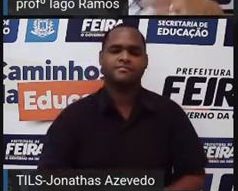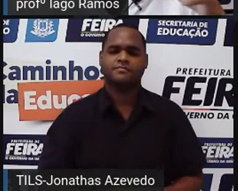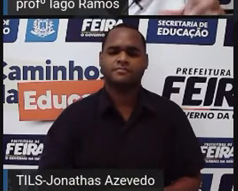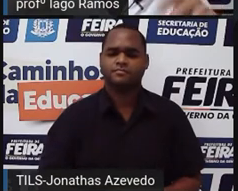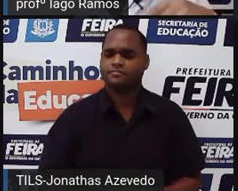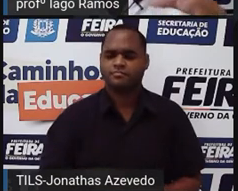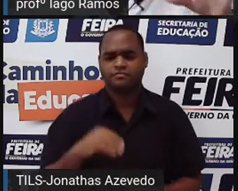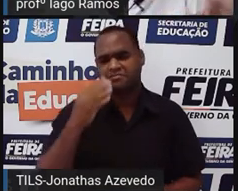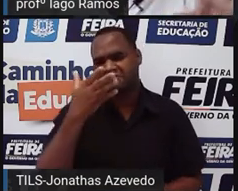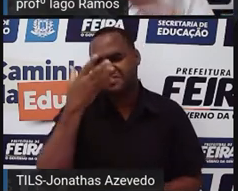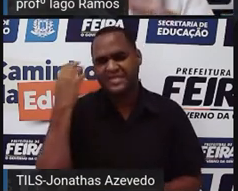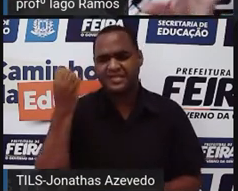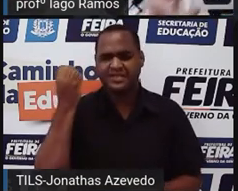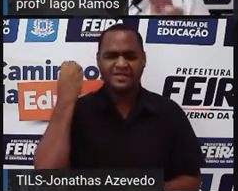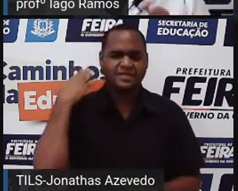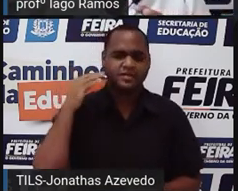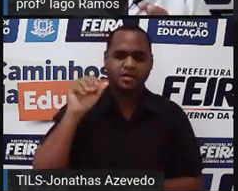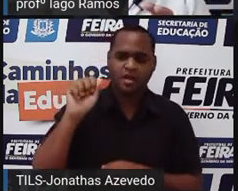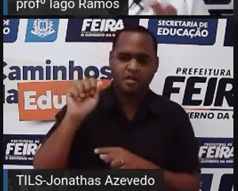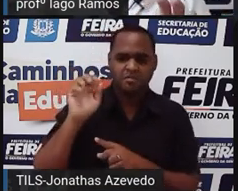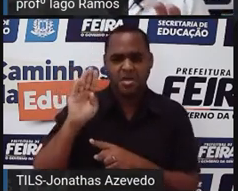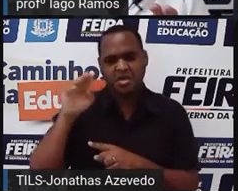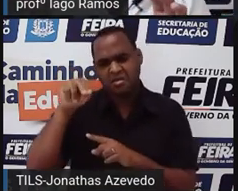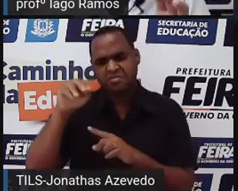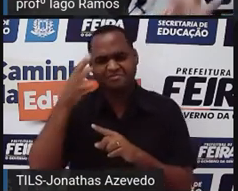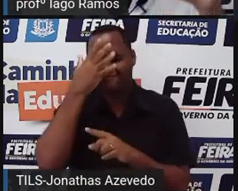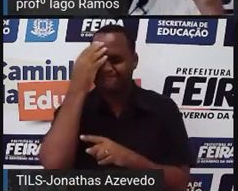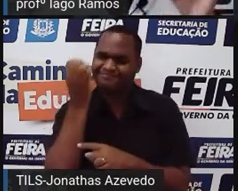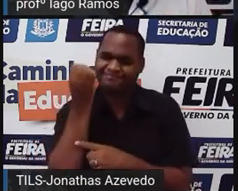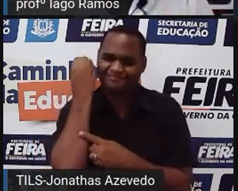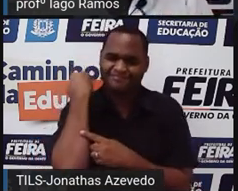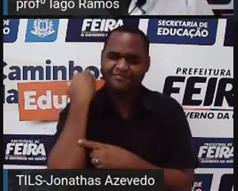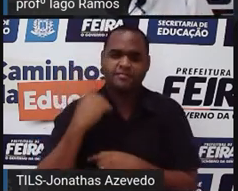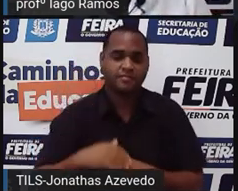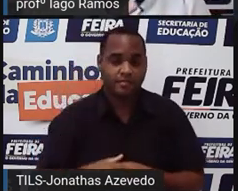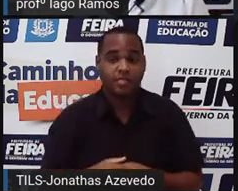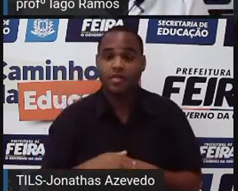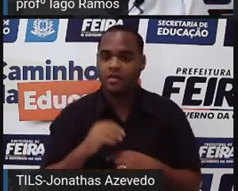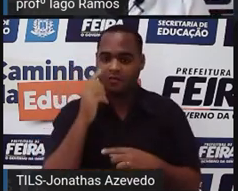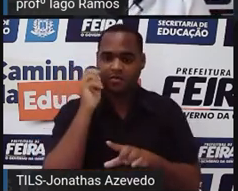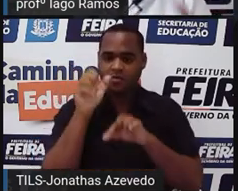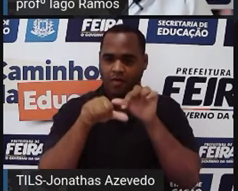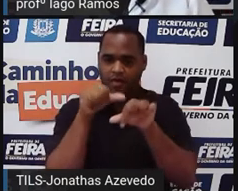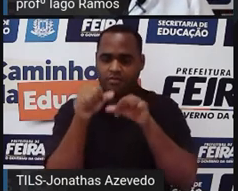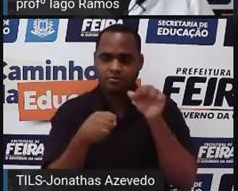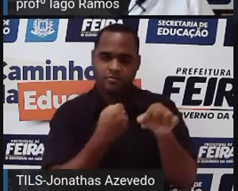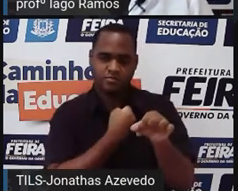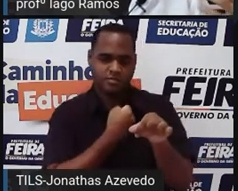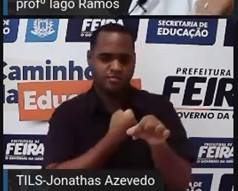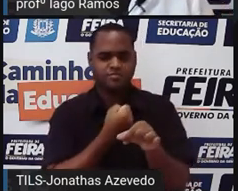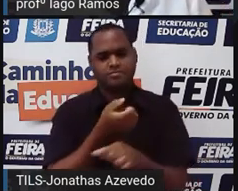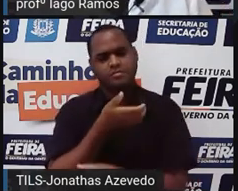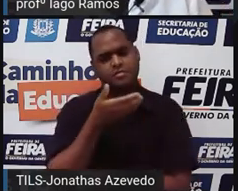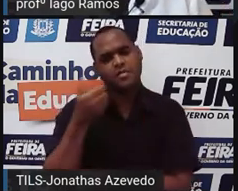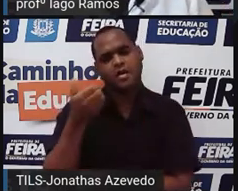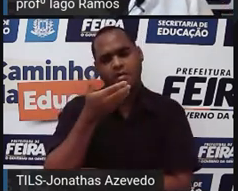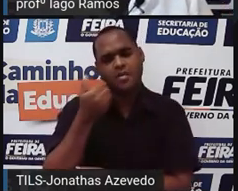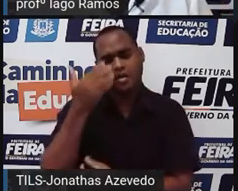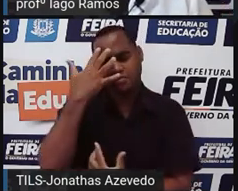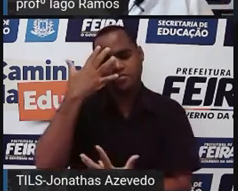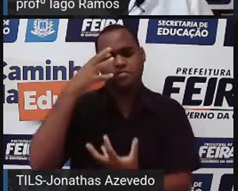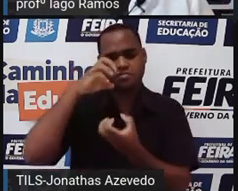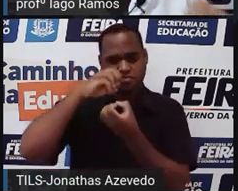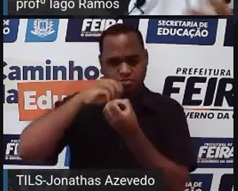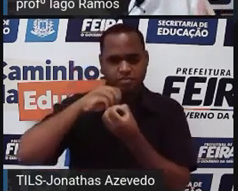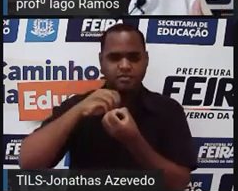Esquece o A, o B, o N, esquece tudo isso aí, tá? A gente vai trocar tudo isso por números, porque com números a nossa